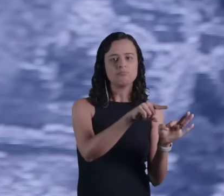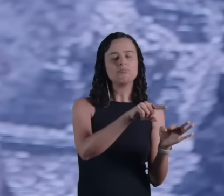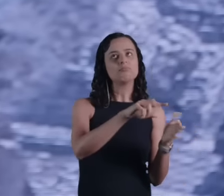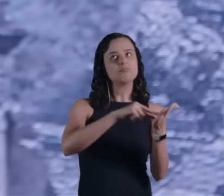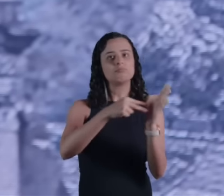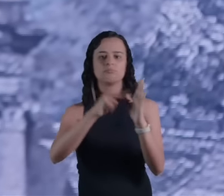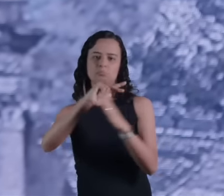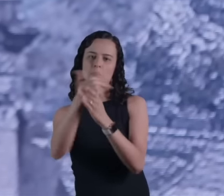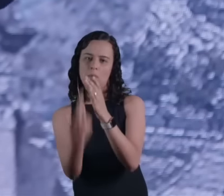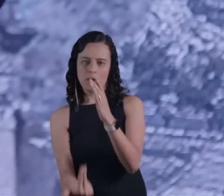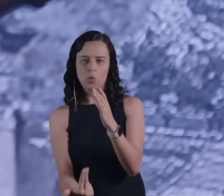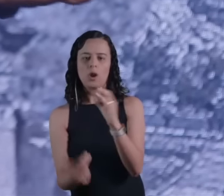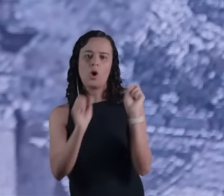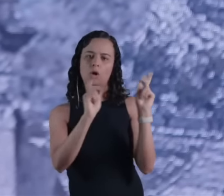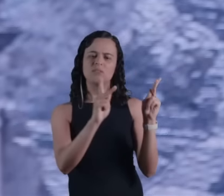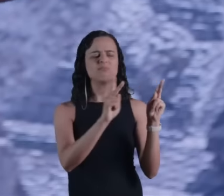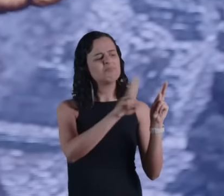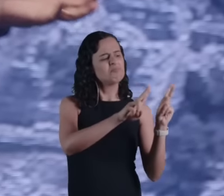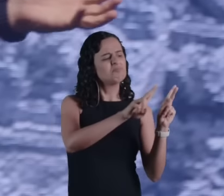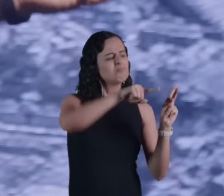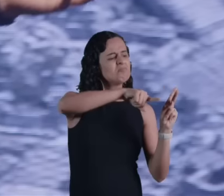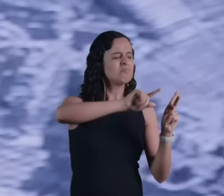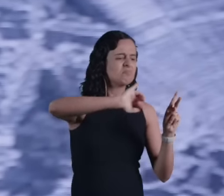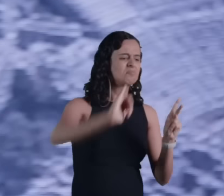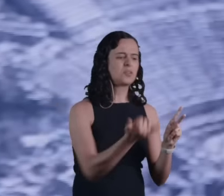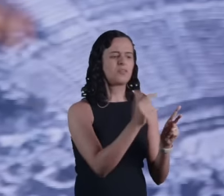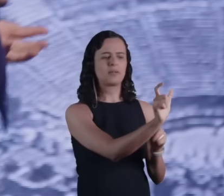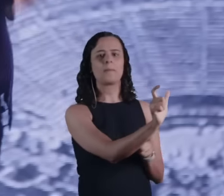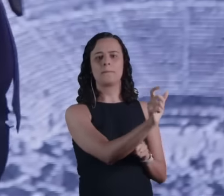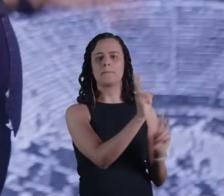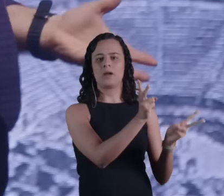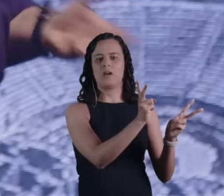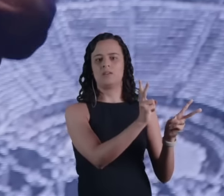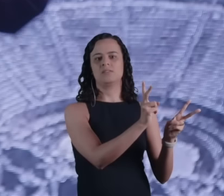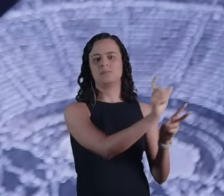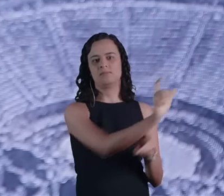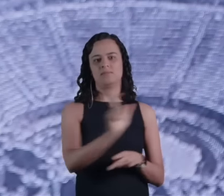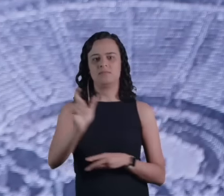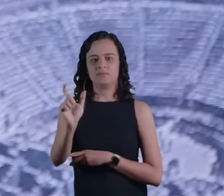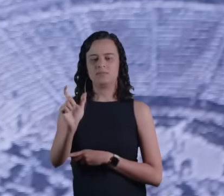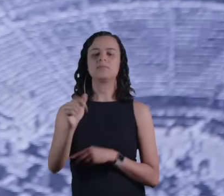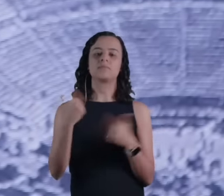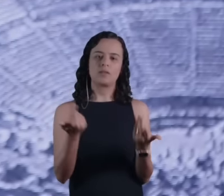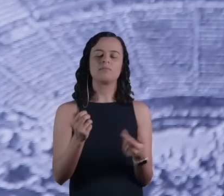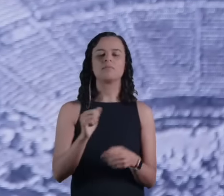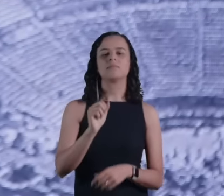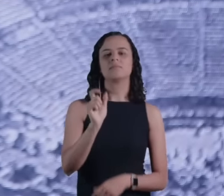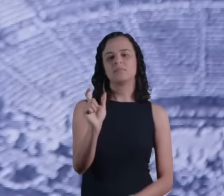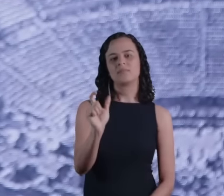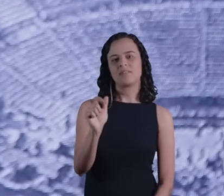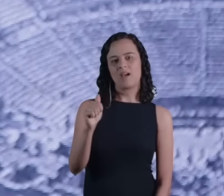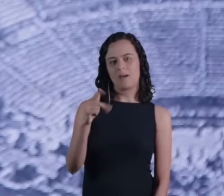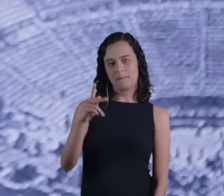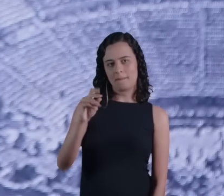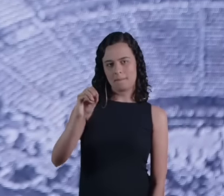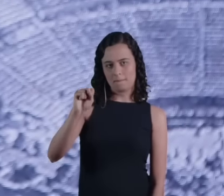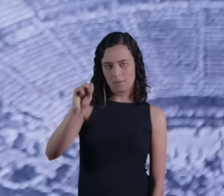Então, apóstolo é a mesma coisa. O que significa apóstolo? O verbo estelo